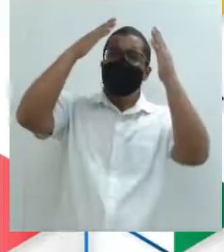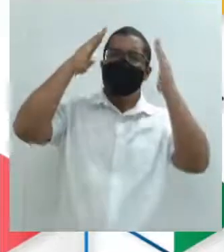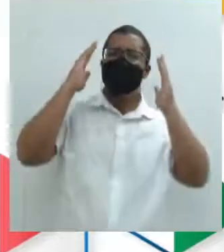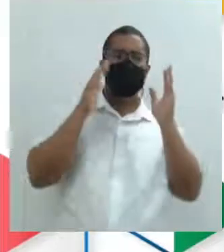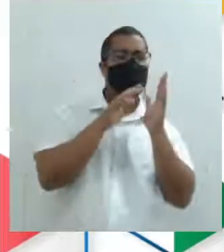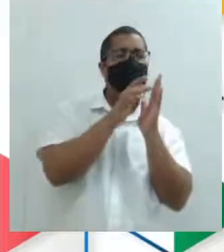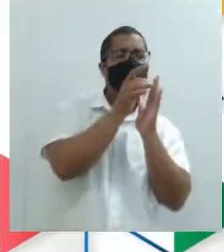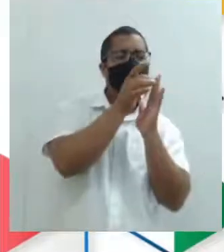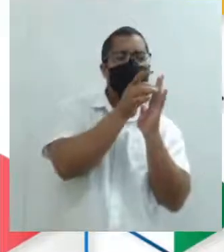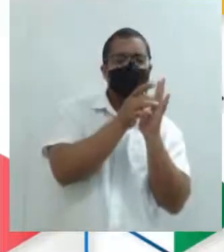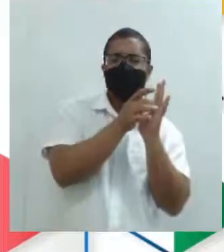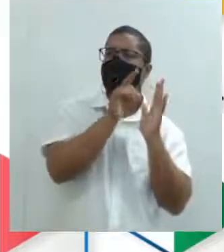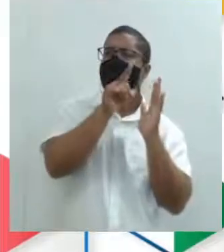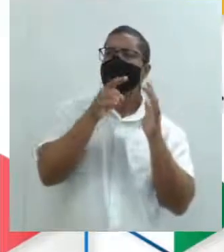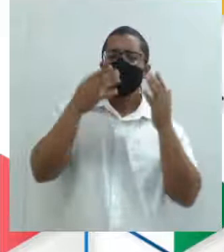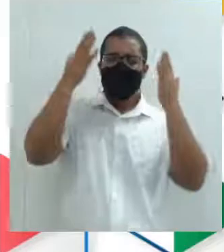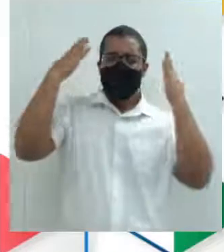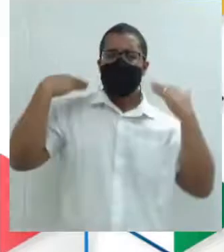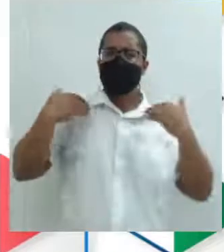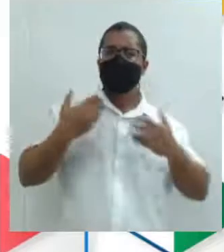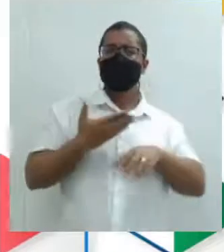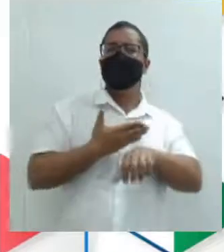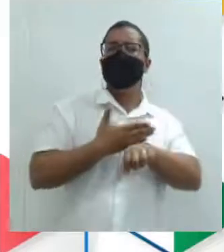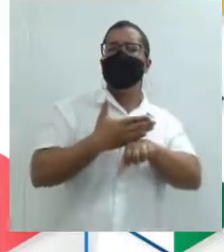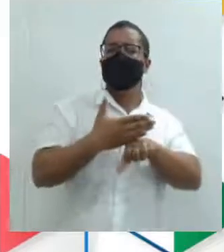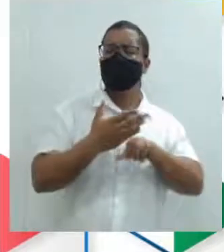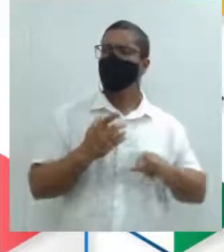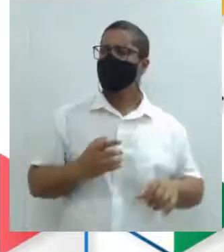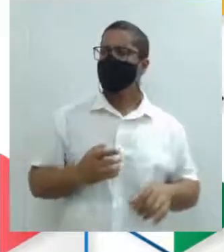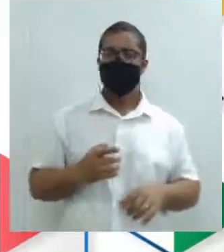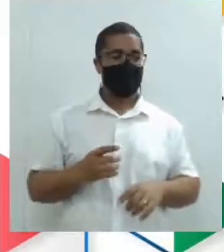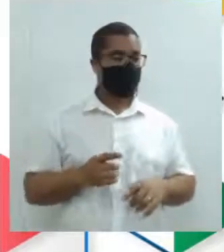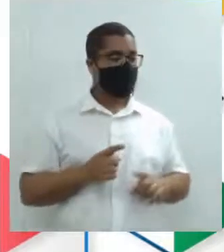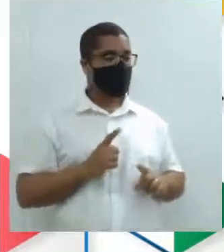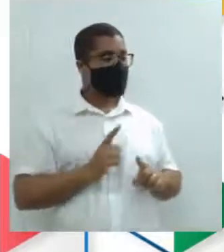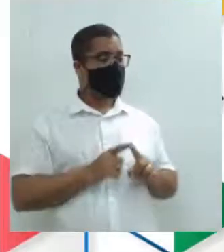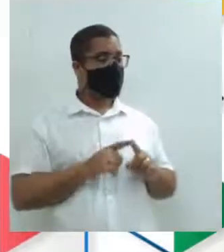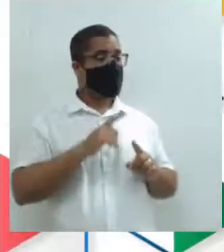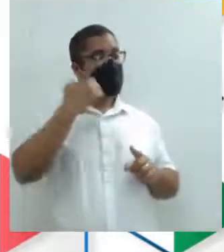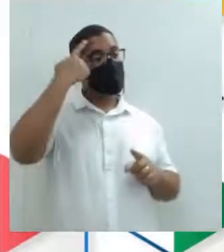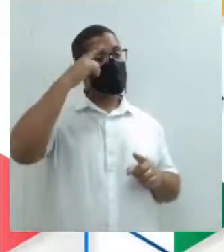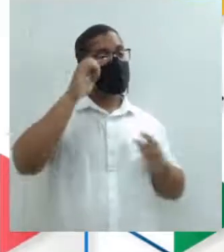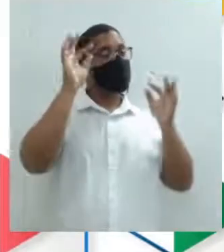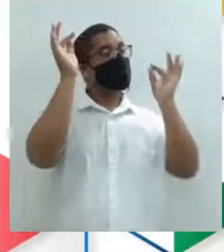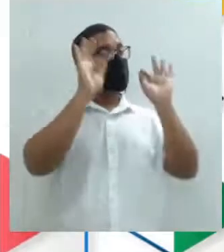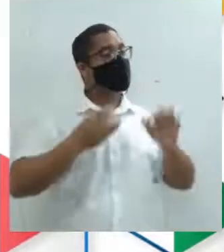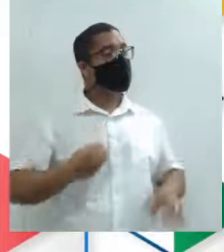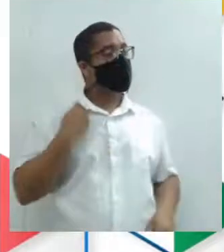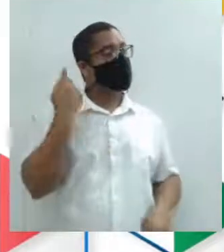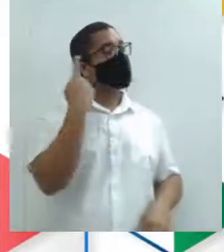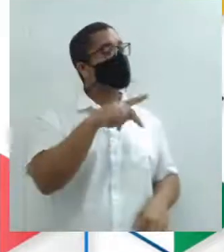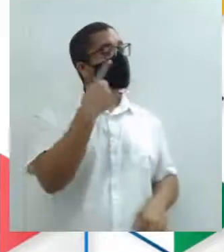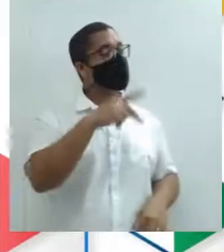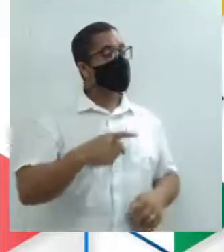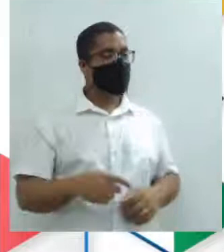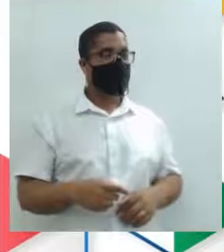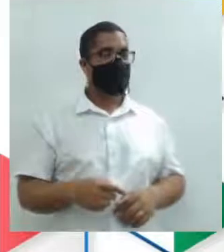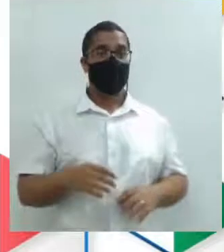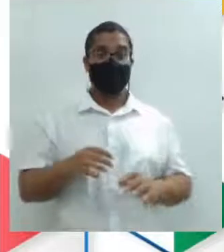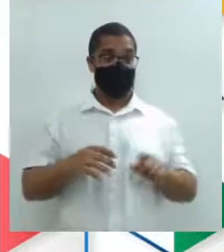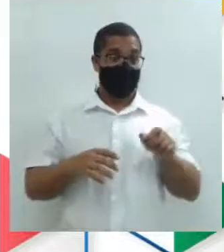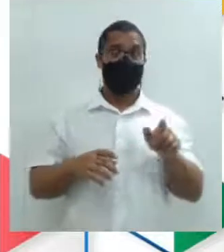de branco? A mãe responde: porque é o dia mais feliz da vida delas. Em seguida